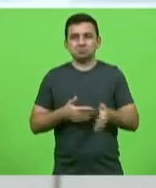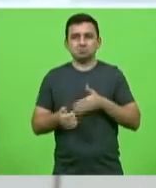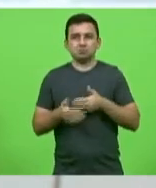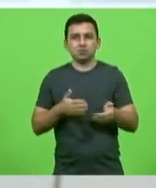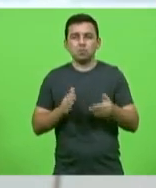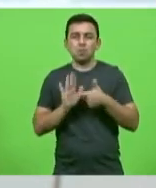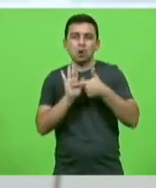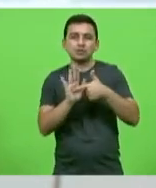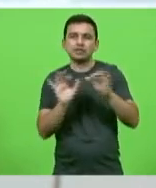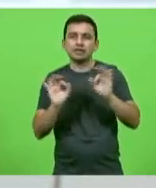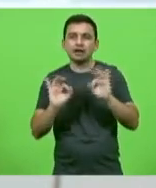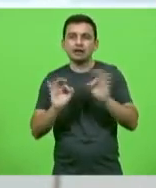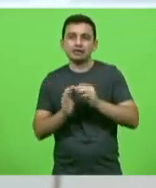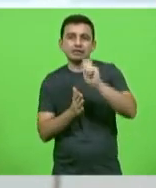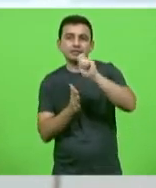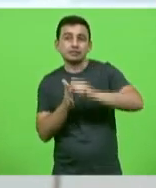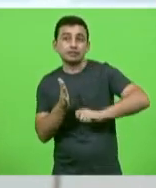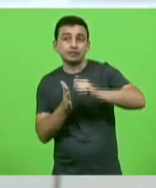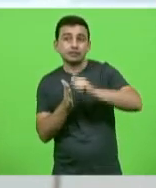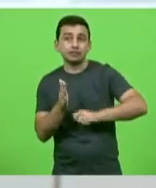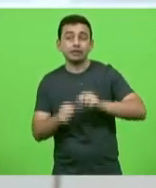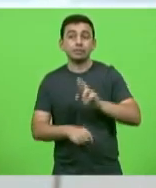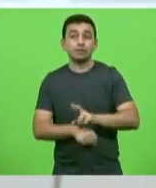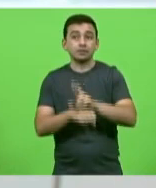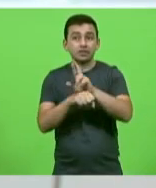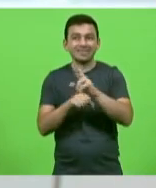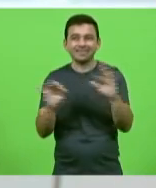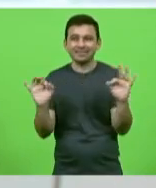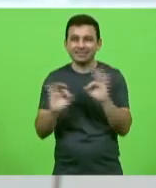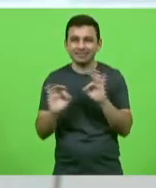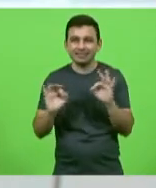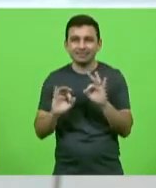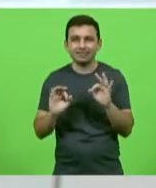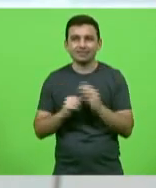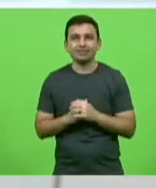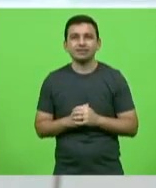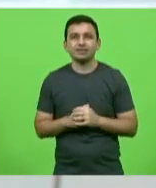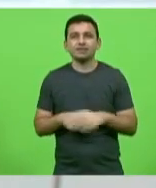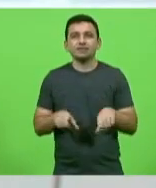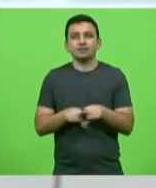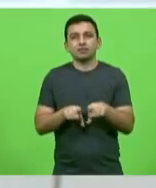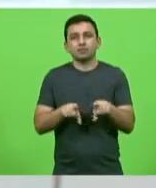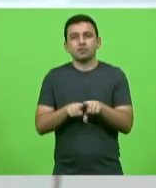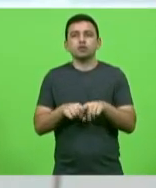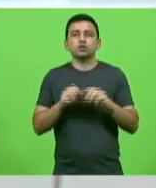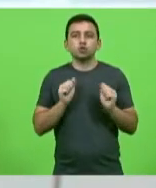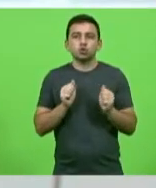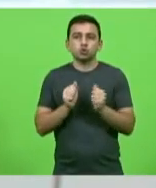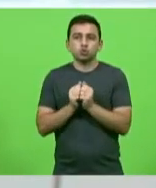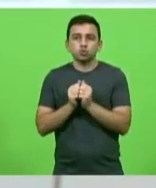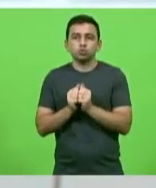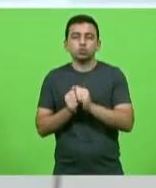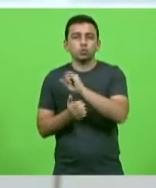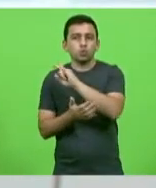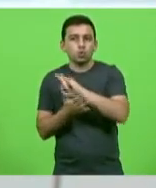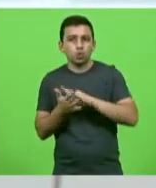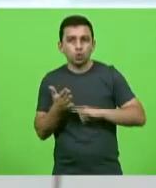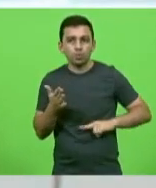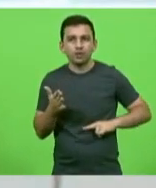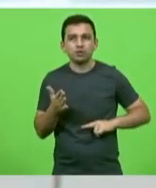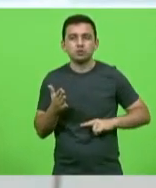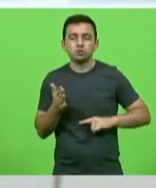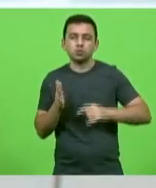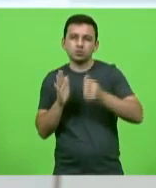acusam assinatura dos representantes e tampouco vêm acompanhados dos documentos de